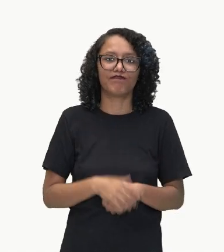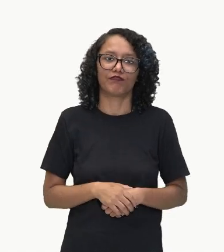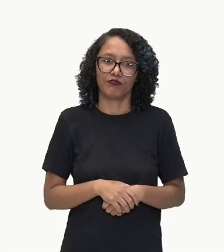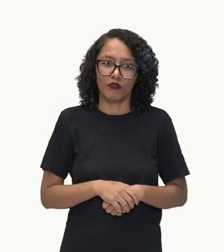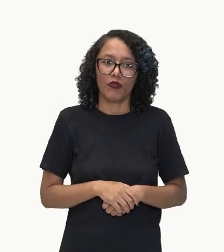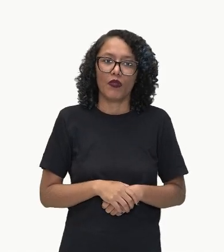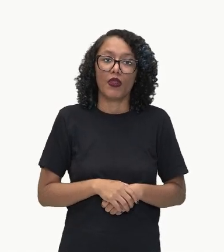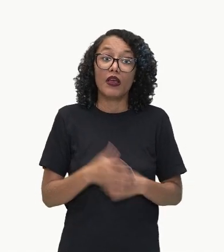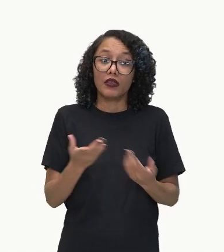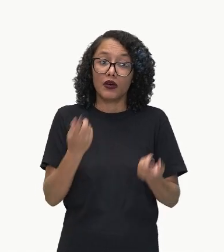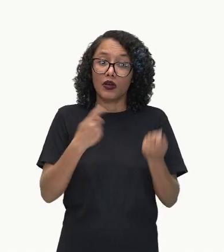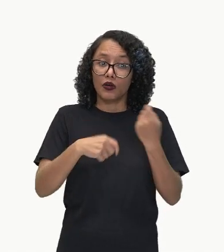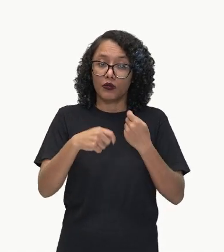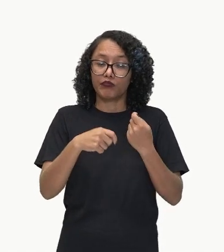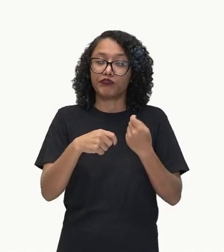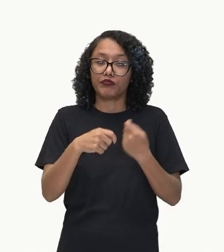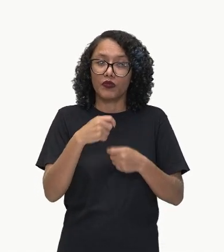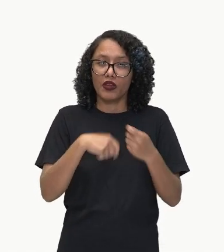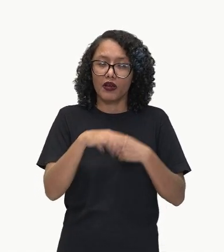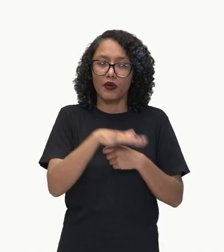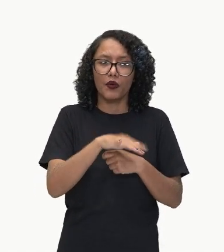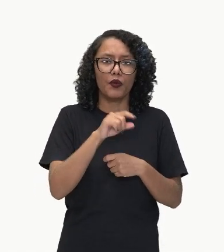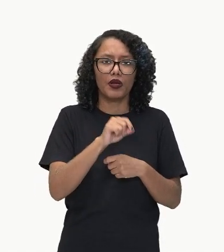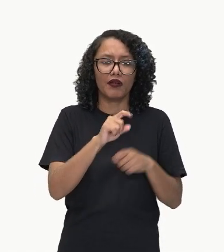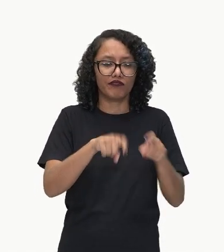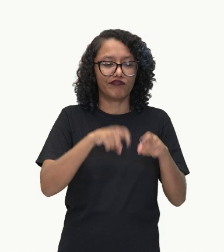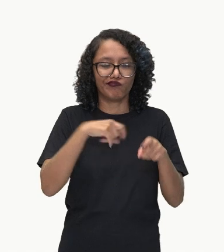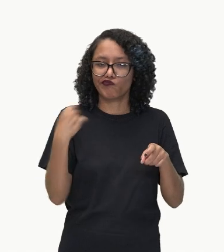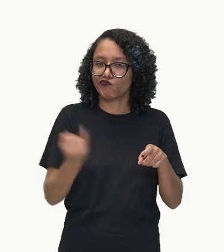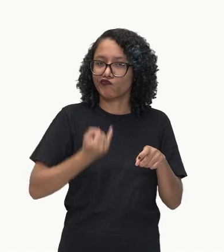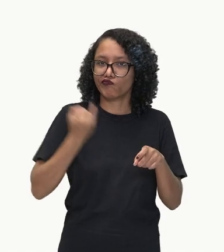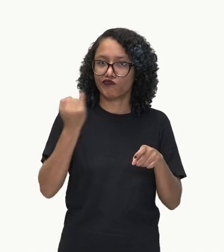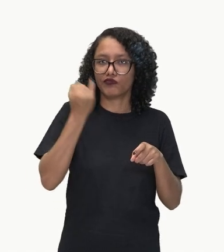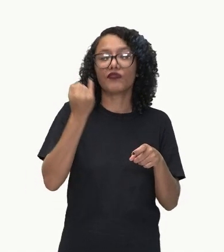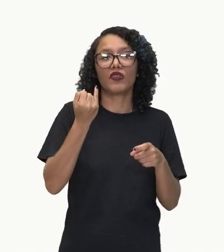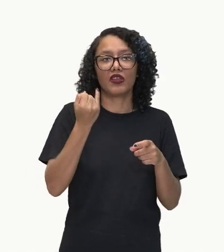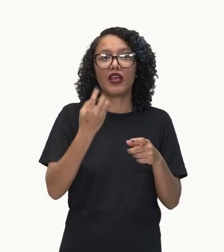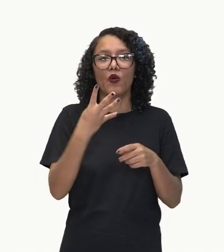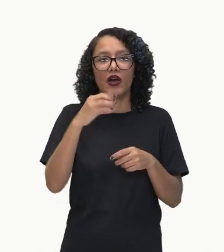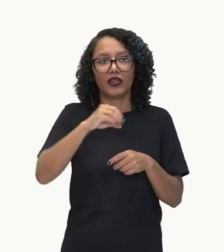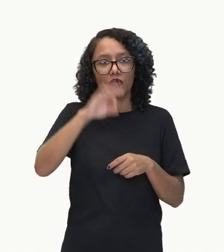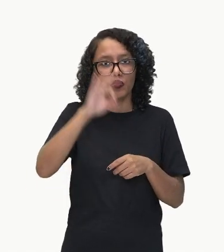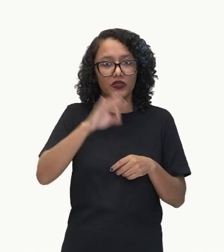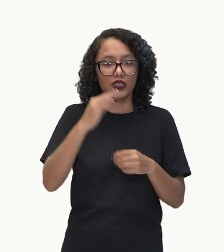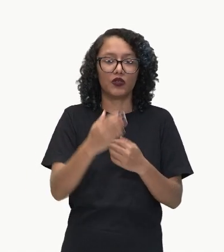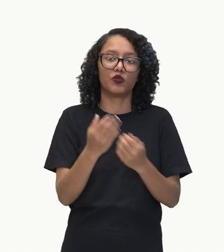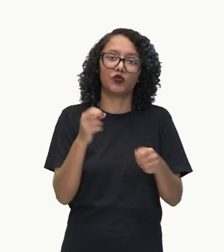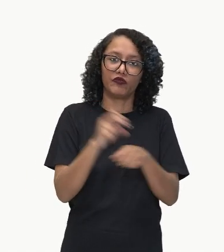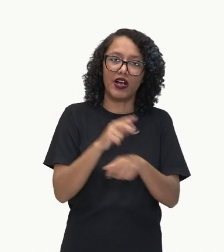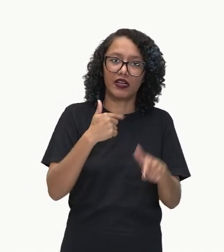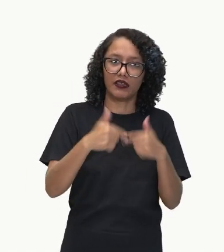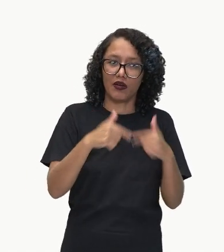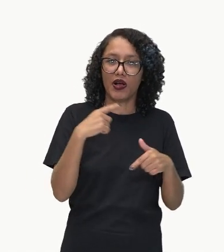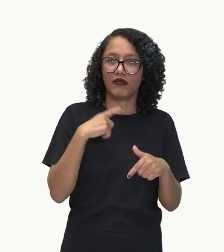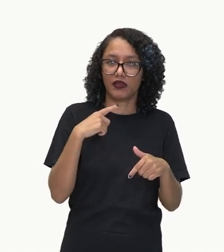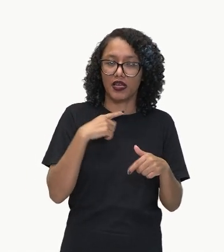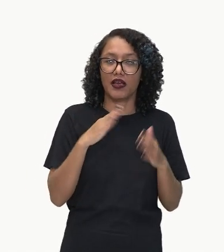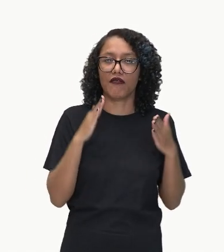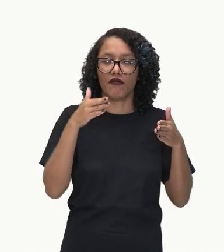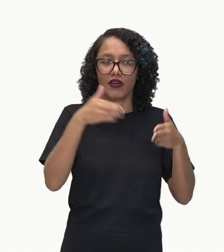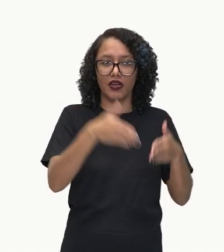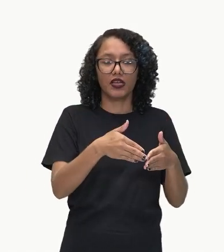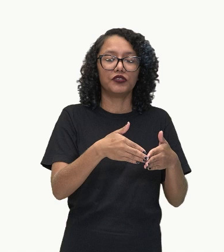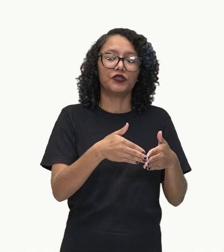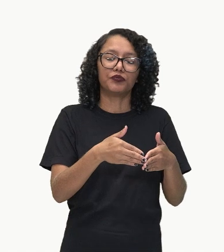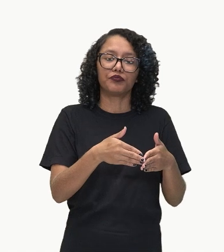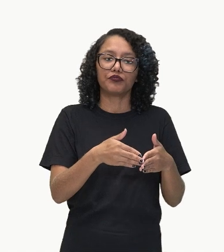Economicamente, a agricultura é crucial, gerando 40% dos empregos e 25% do produto interno bruto, como o país